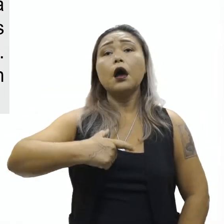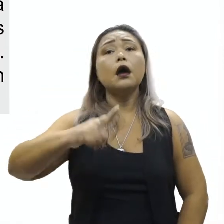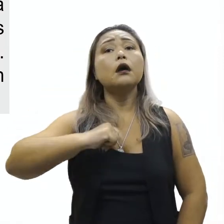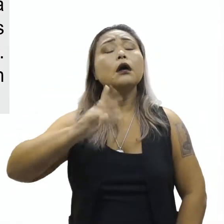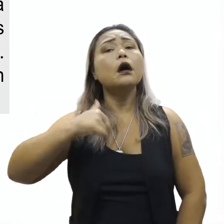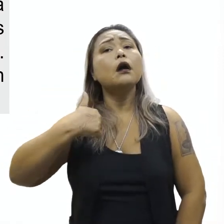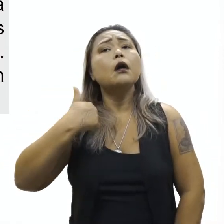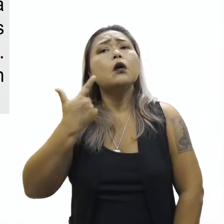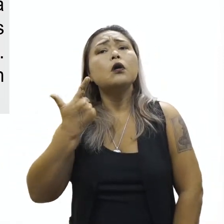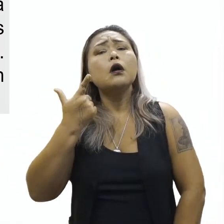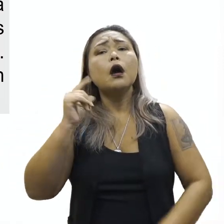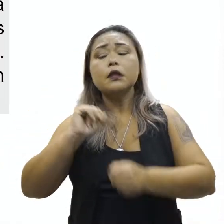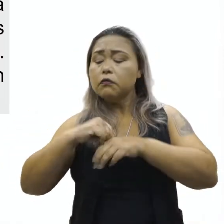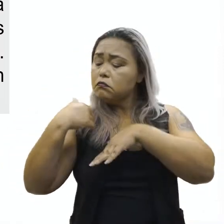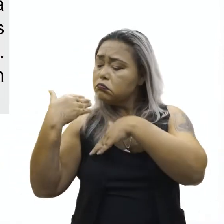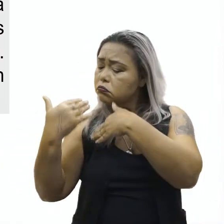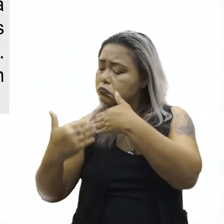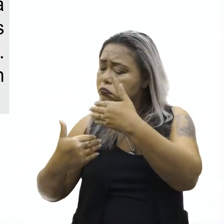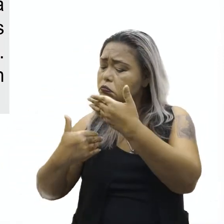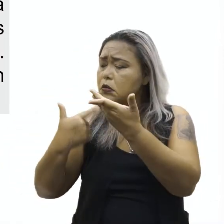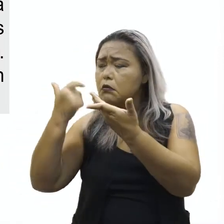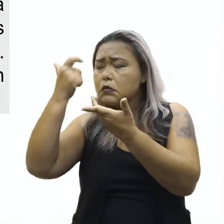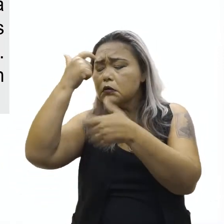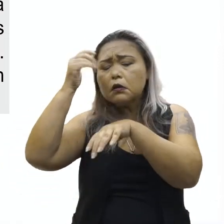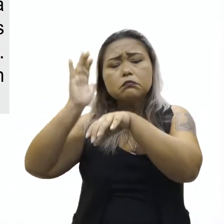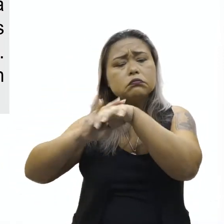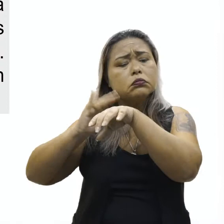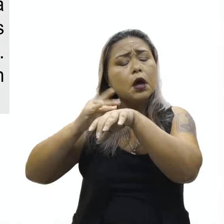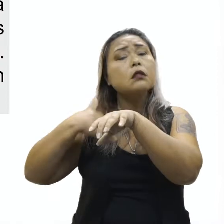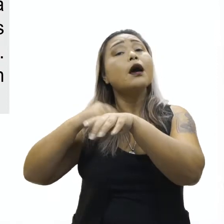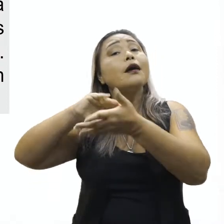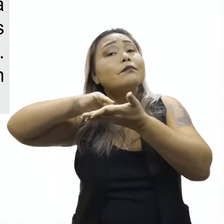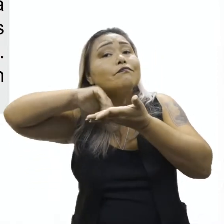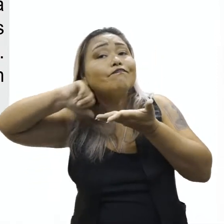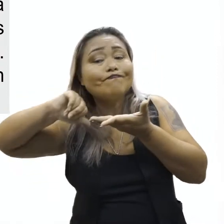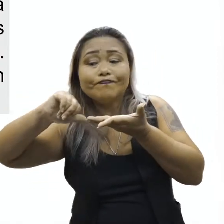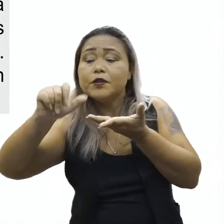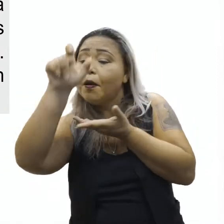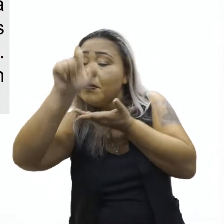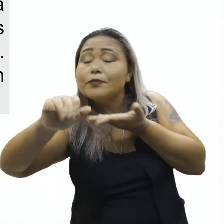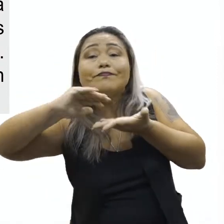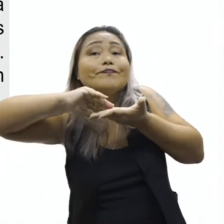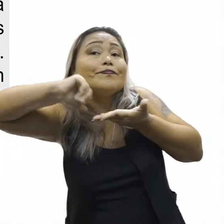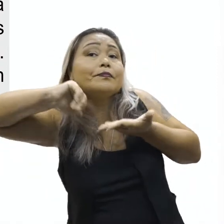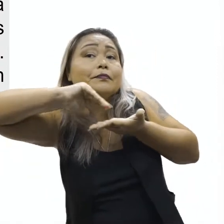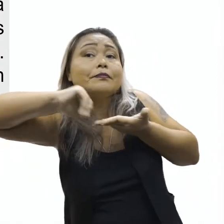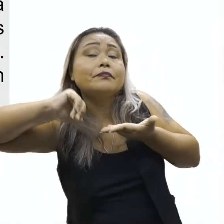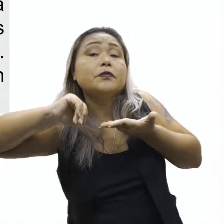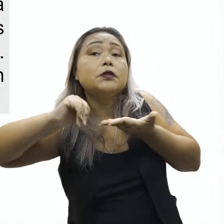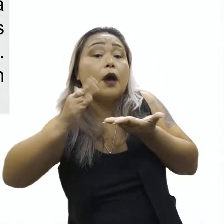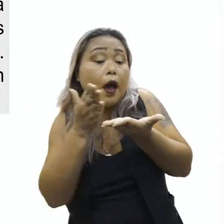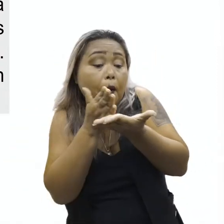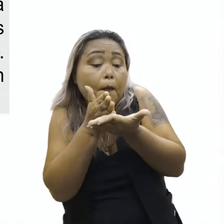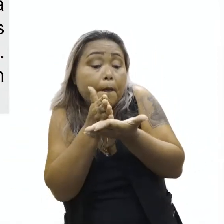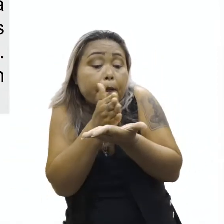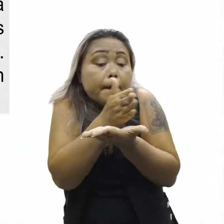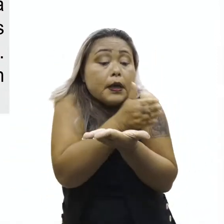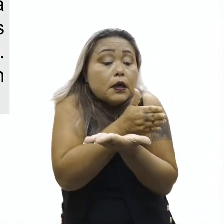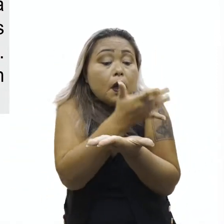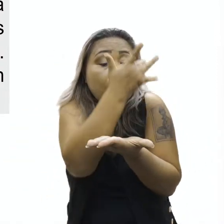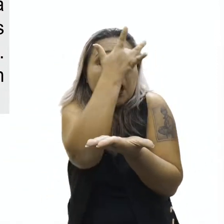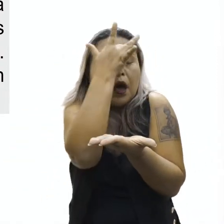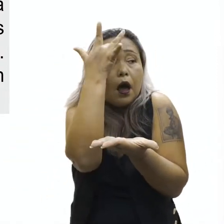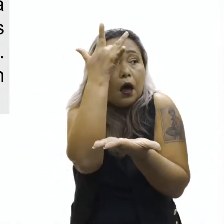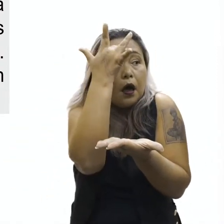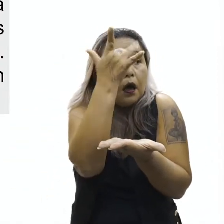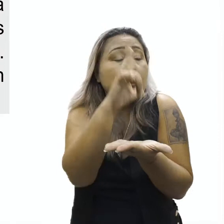em construção, era uma ideia que ainda era excludente, né? Então, uma parcela muito pequena dessas pessoas que